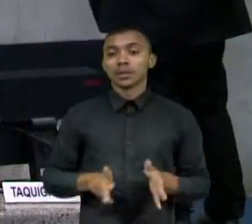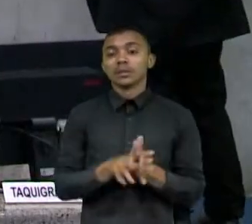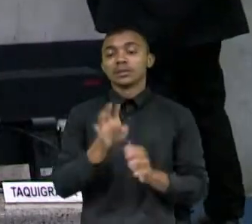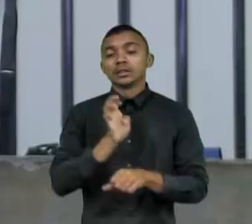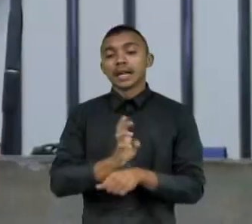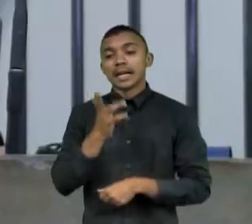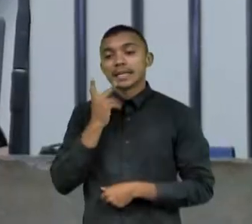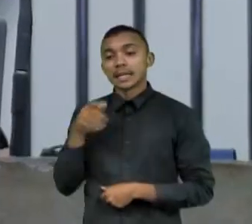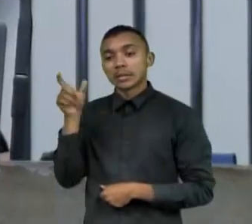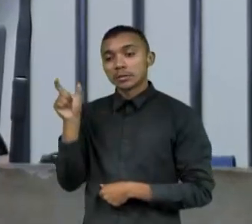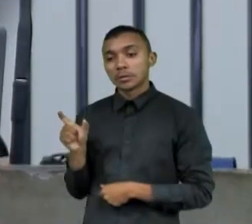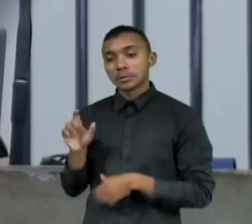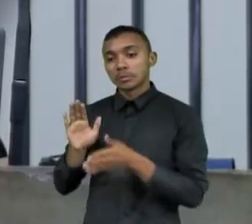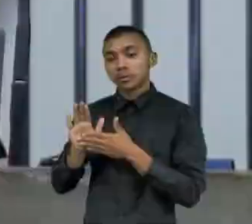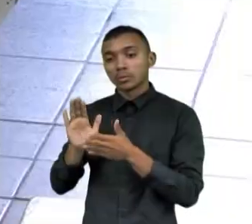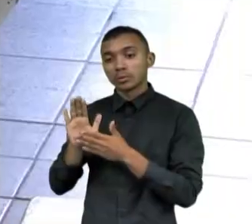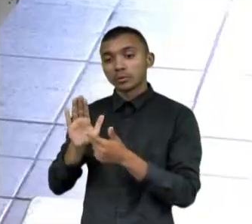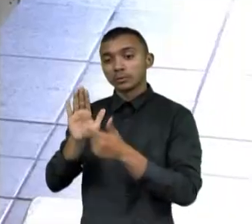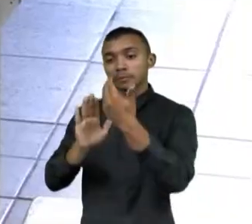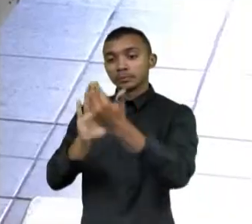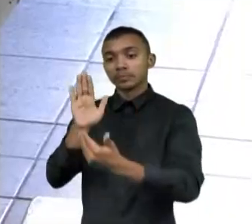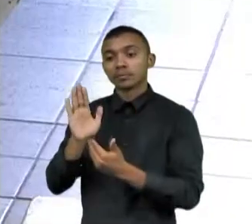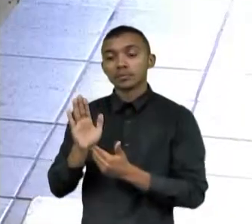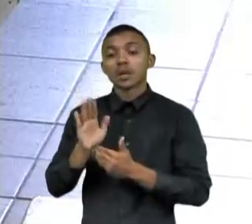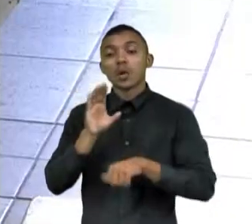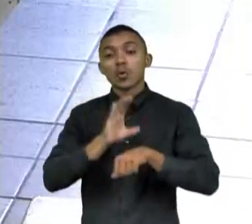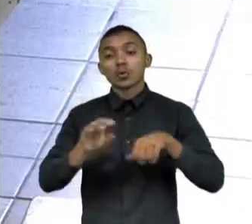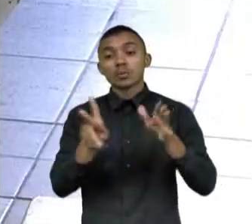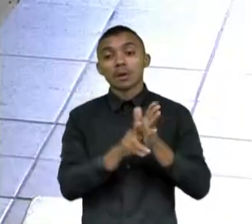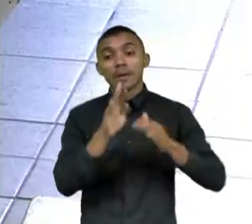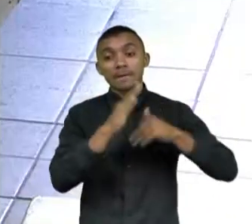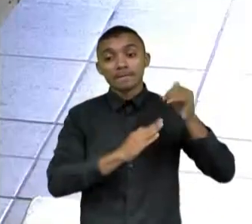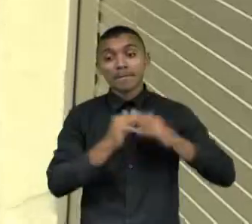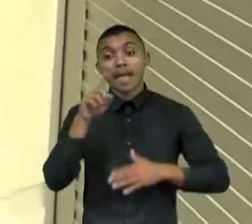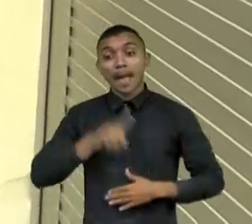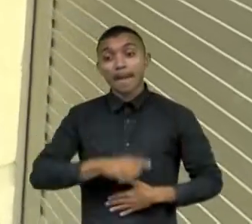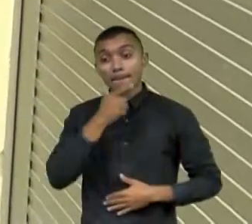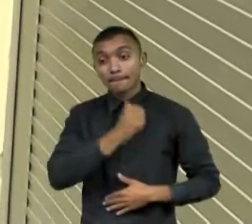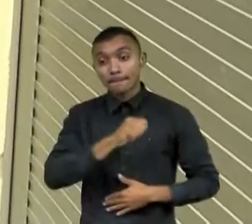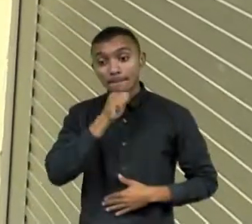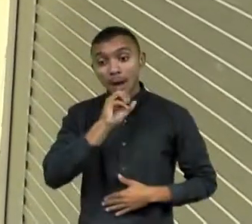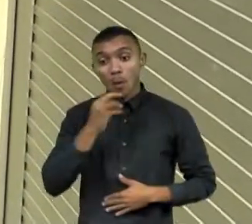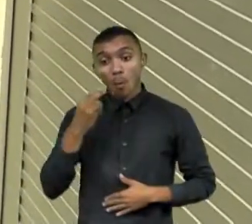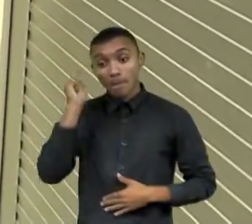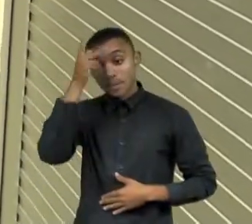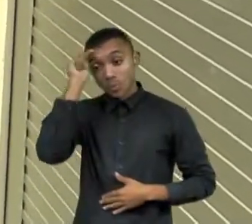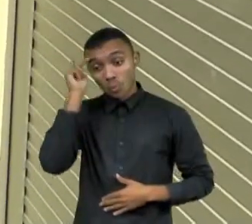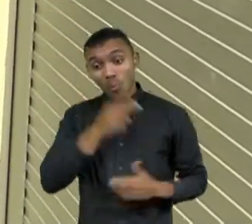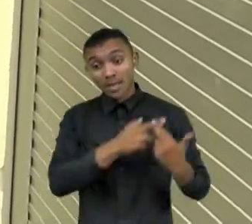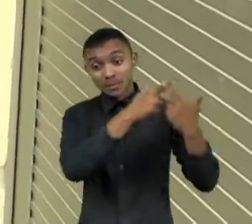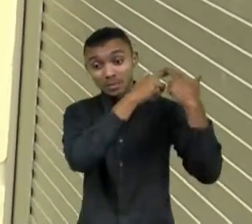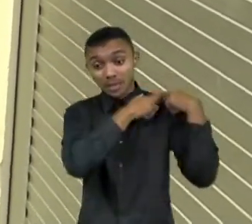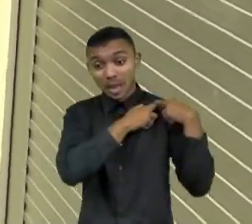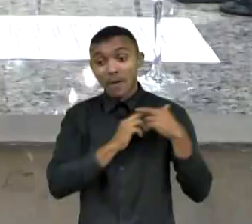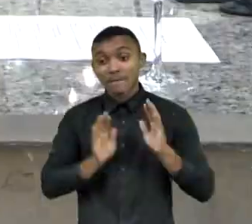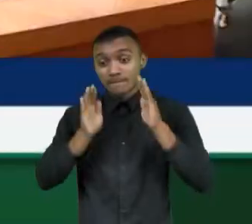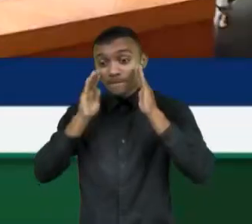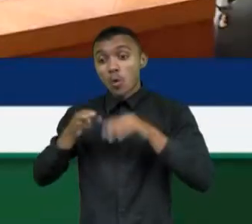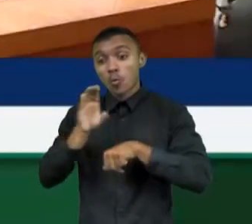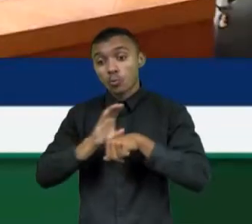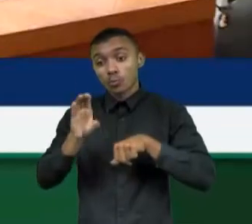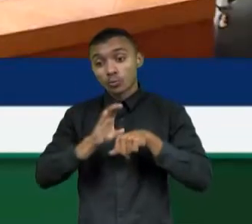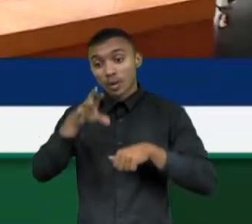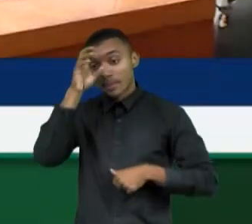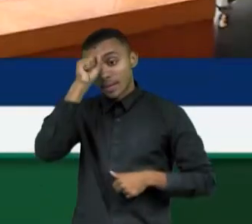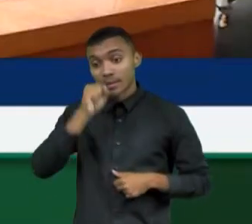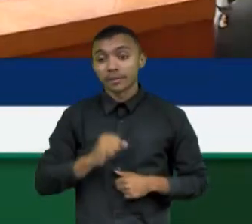propõe facilitar a profissionalização e inclusão de pais ou responsáveis por pessoas com deficiência.